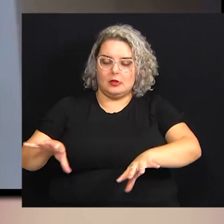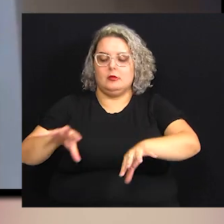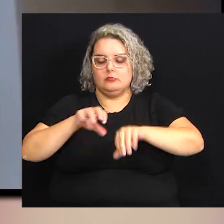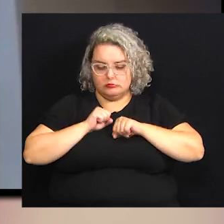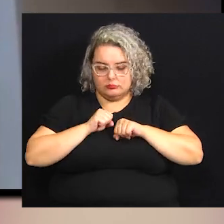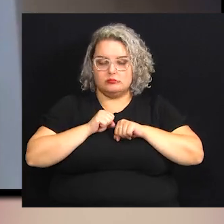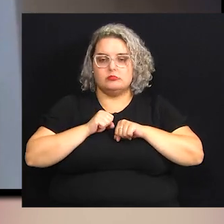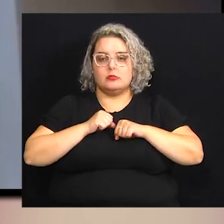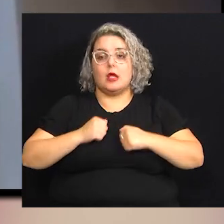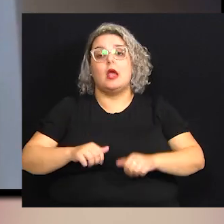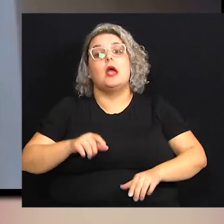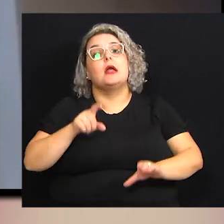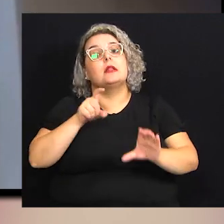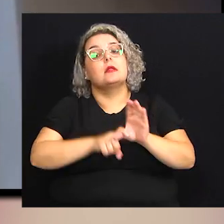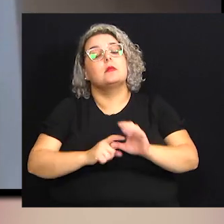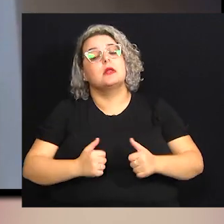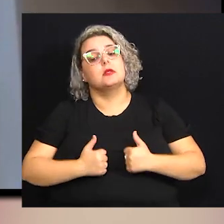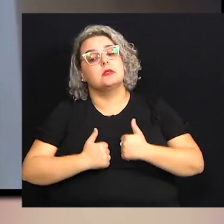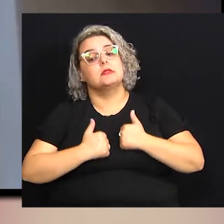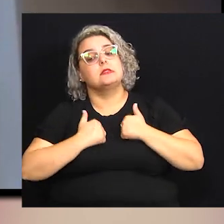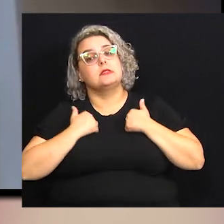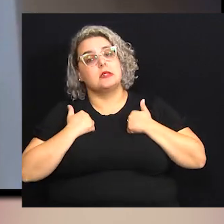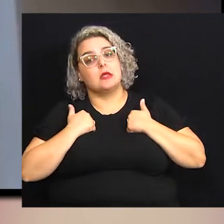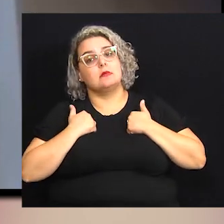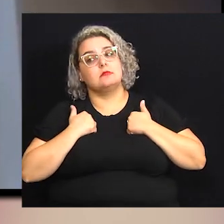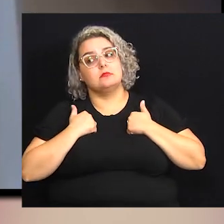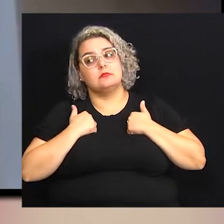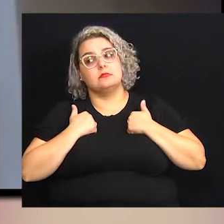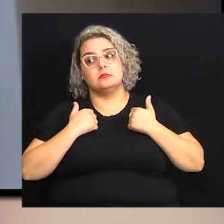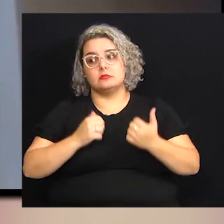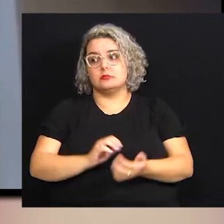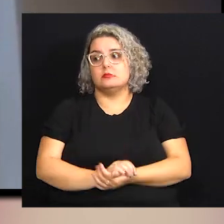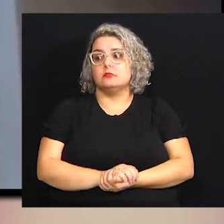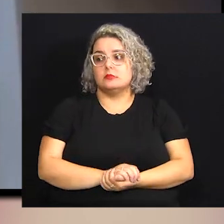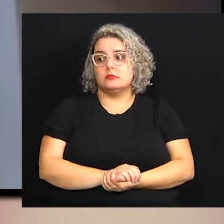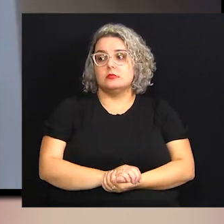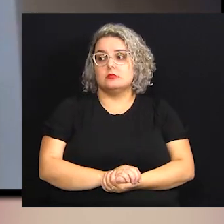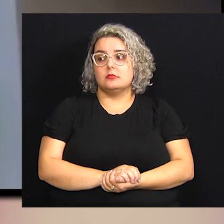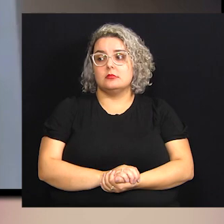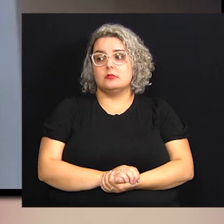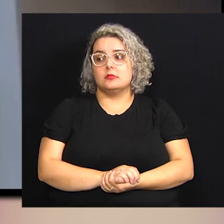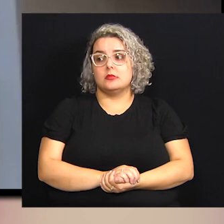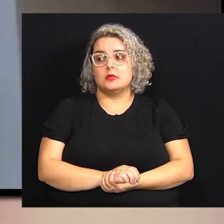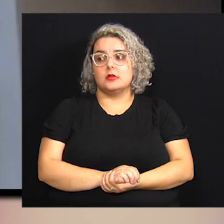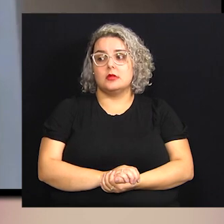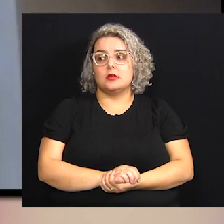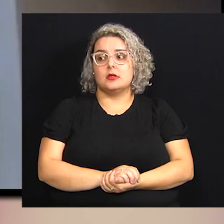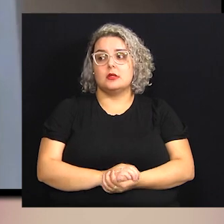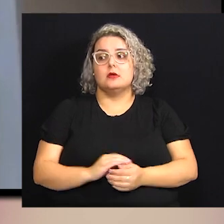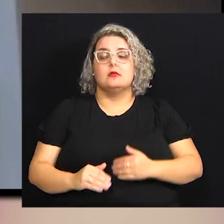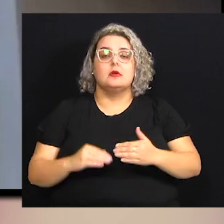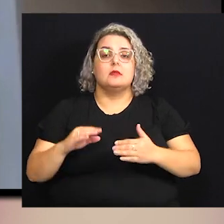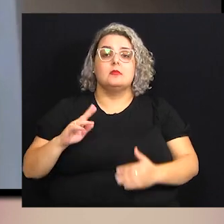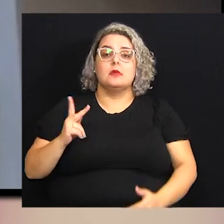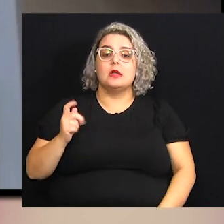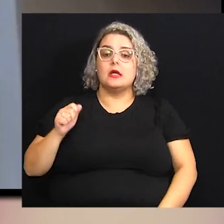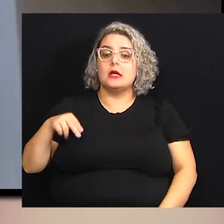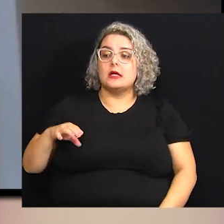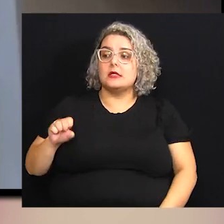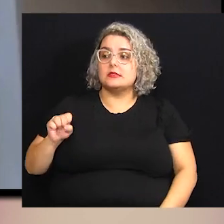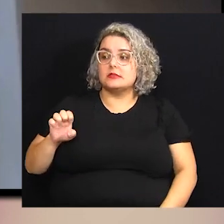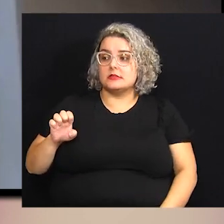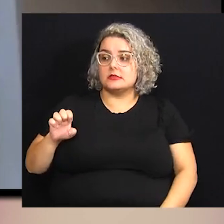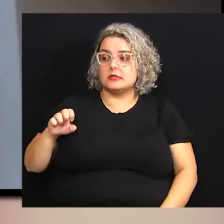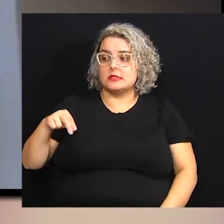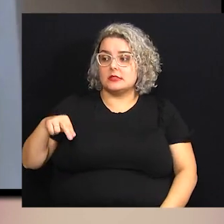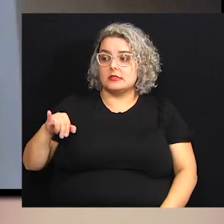bactéria, daí depende da sua imunidade. Se a sua imunidade é direta àquela bactéria, você vai desenvolver uma hanseníase que a